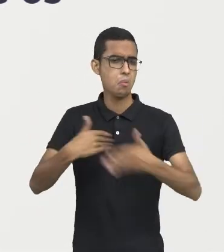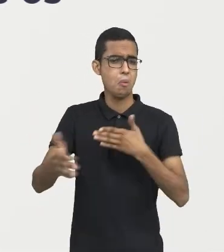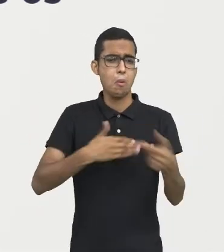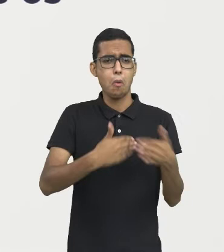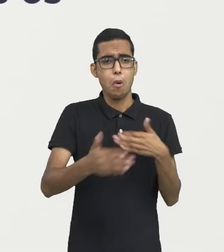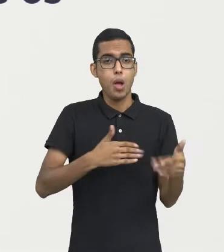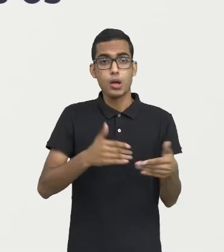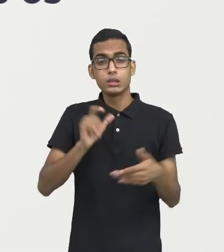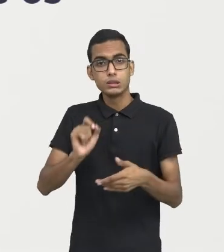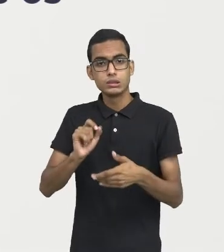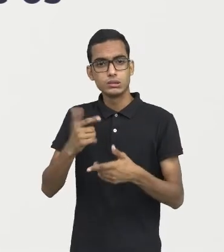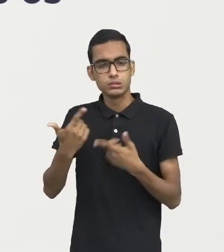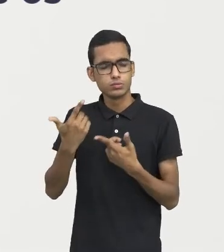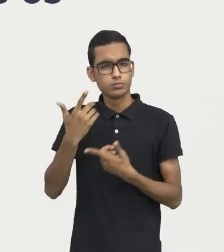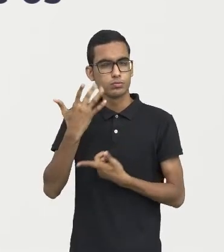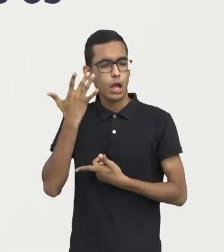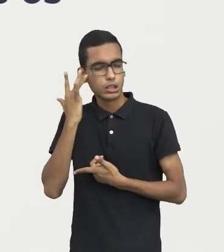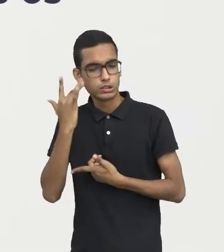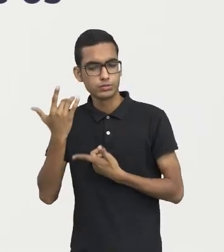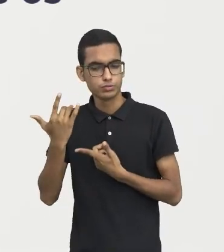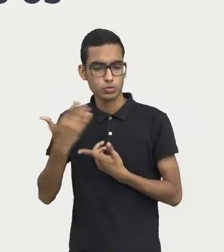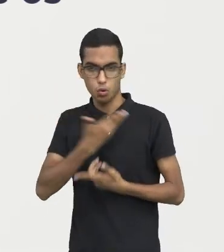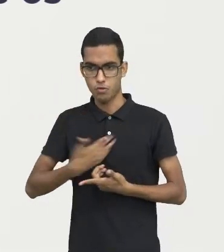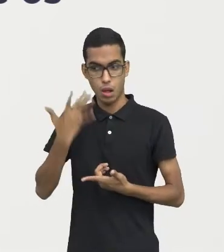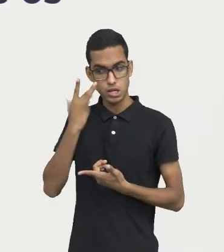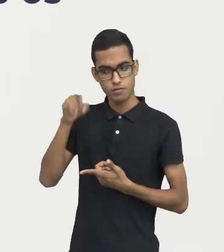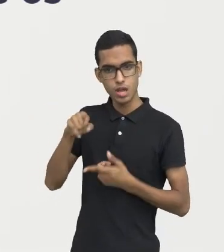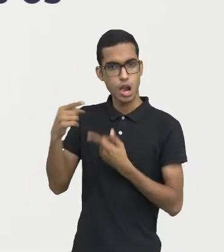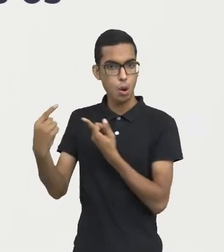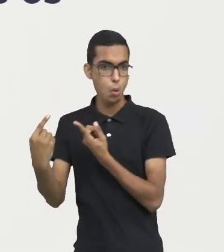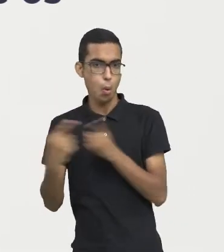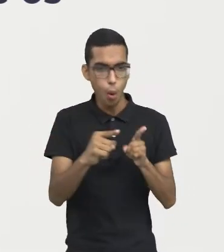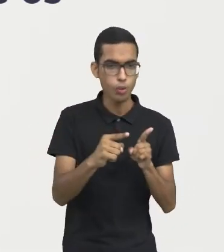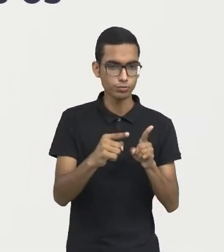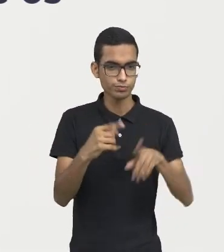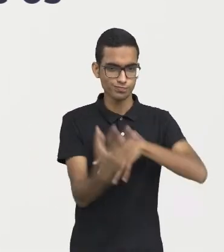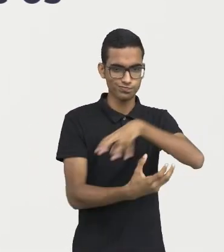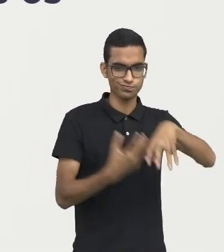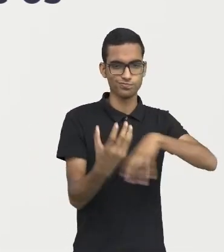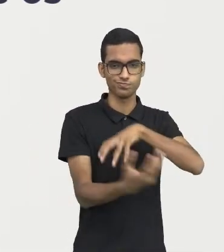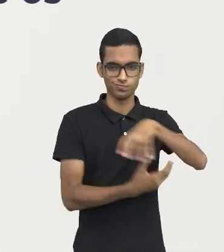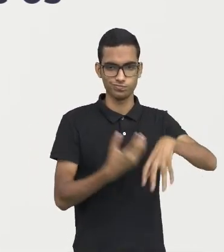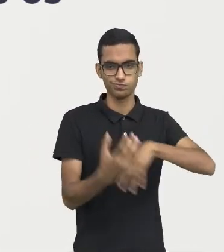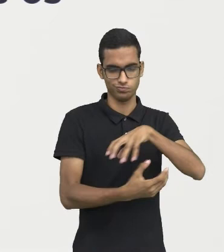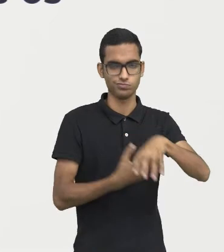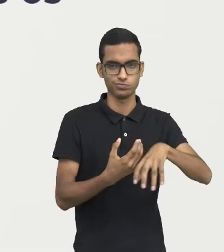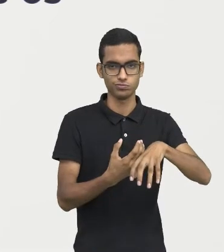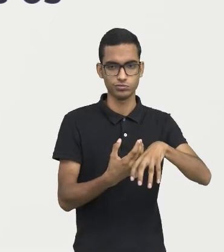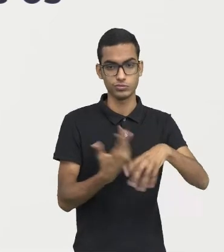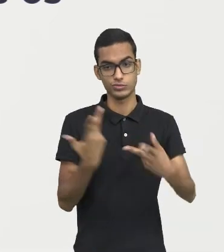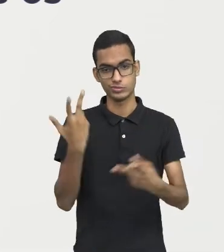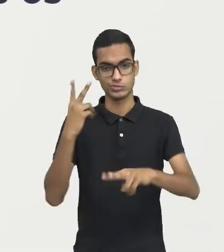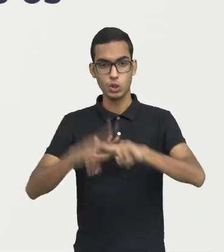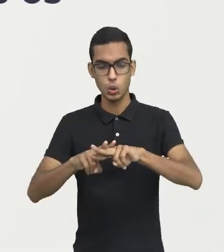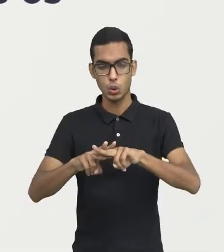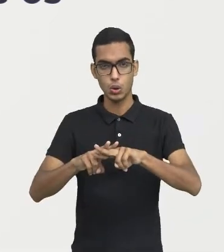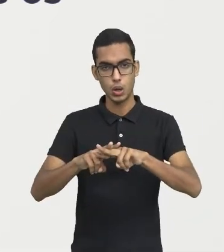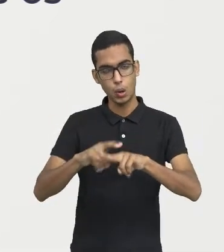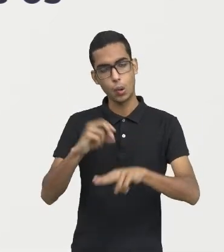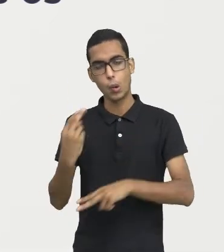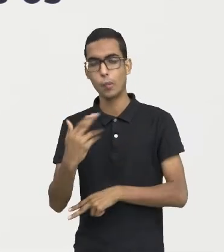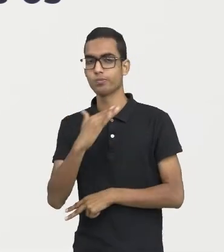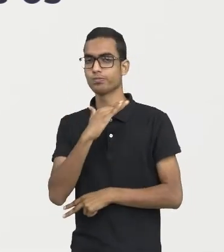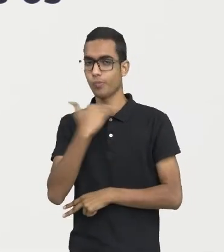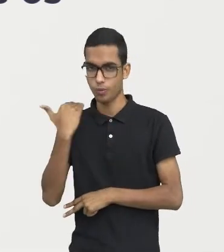pessoa suspeita de contra-revolucionária poderia ser presa e até mesmo ser